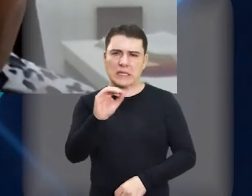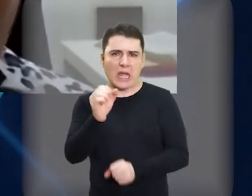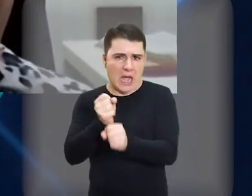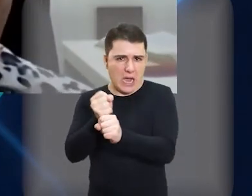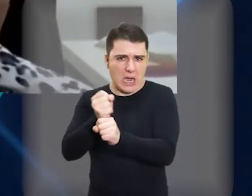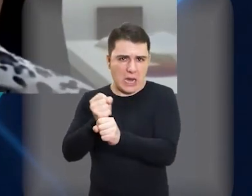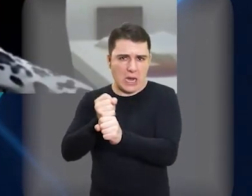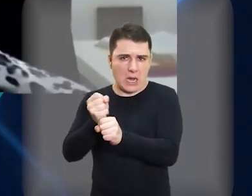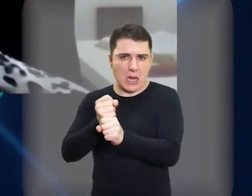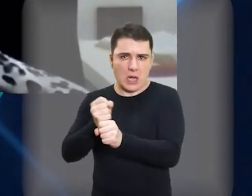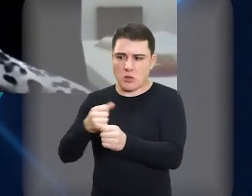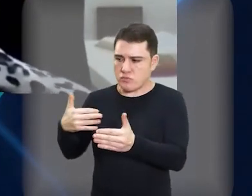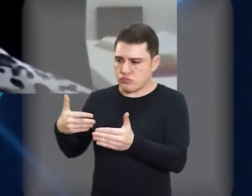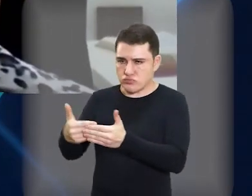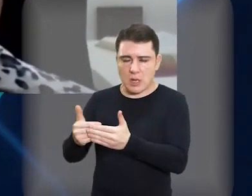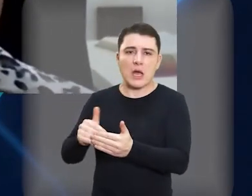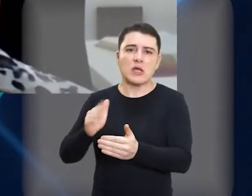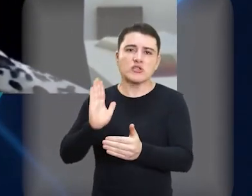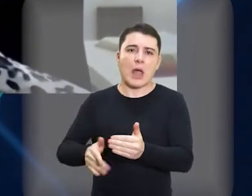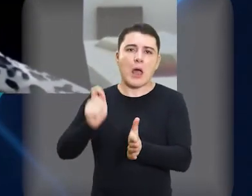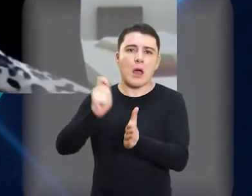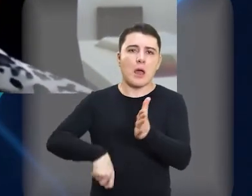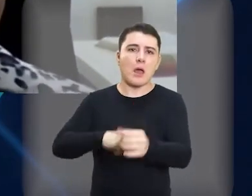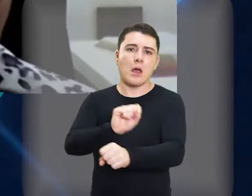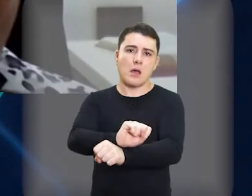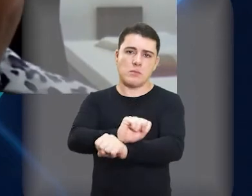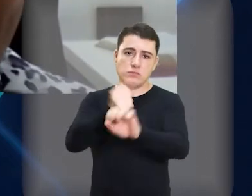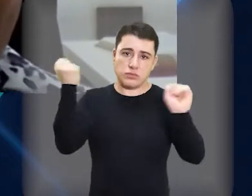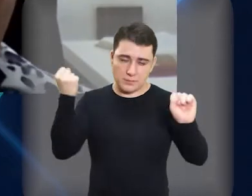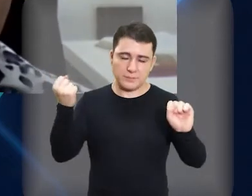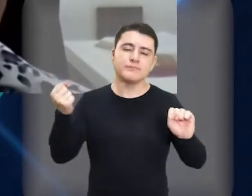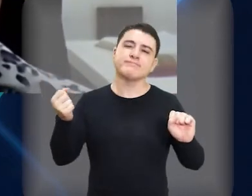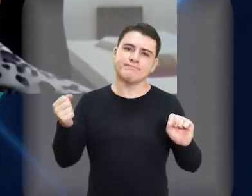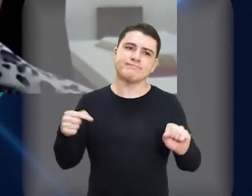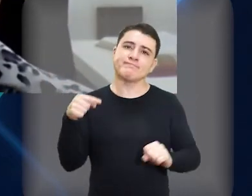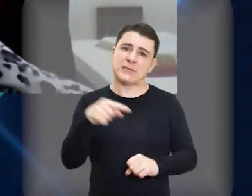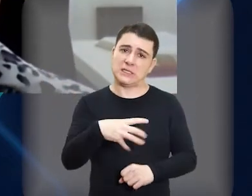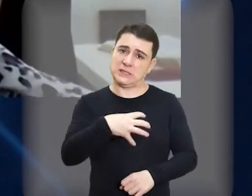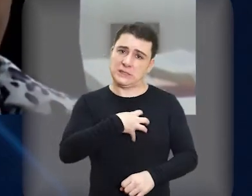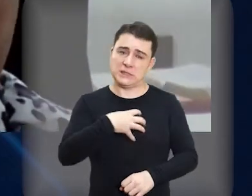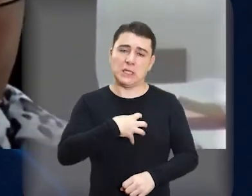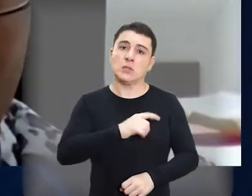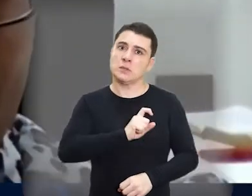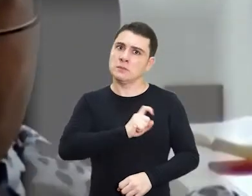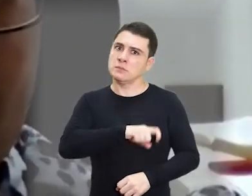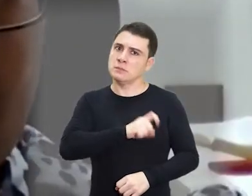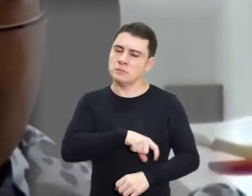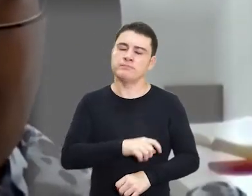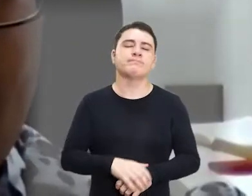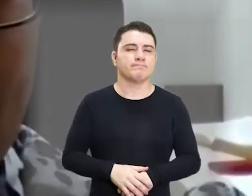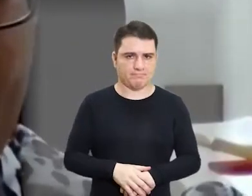de 130 anos de abolição desse sistema tão perverso.